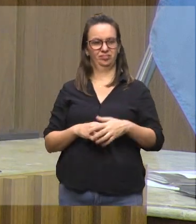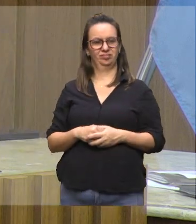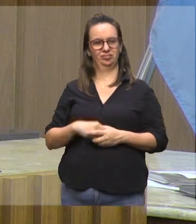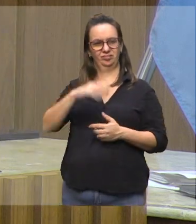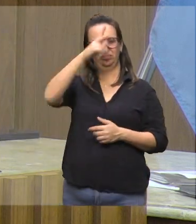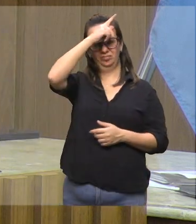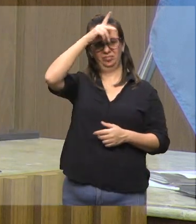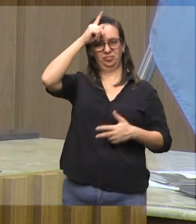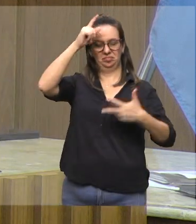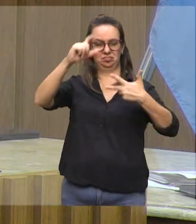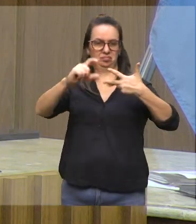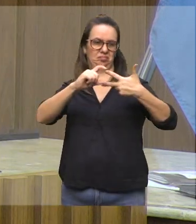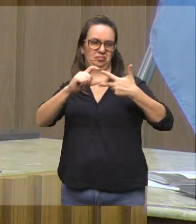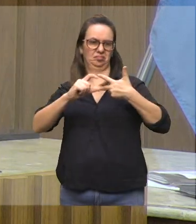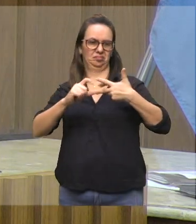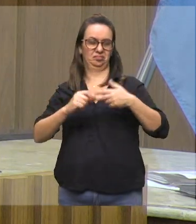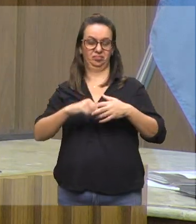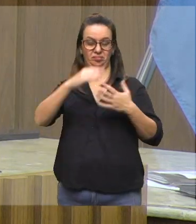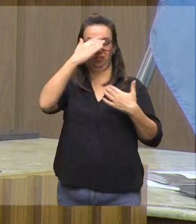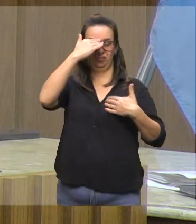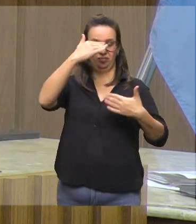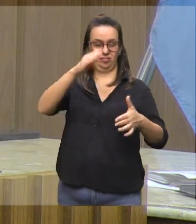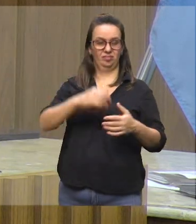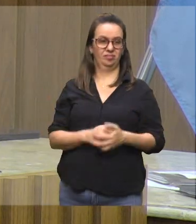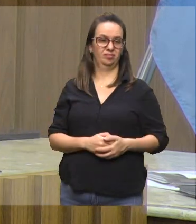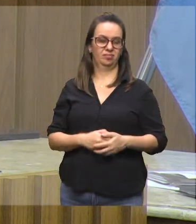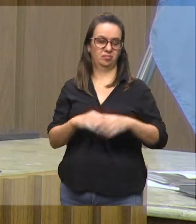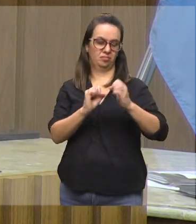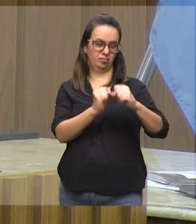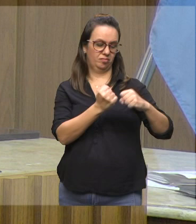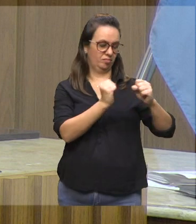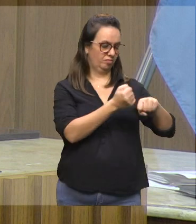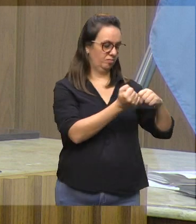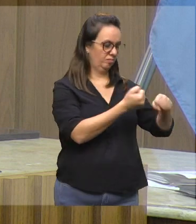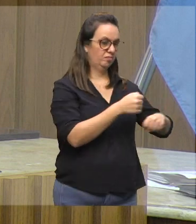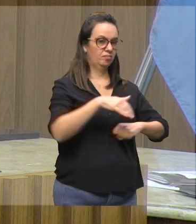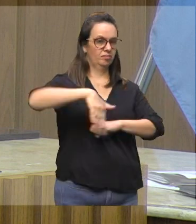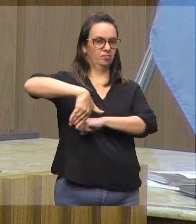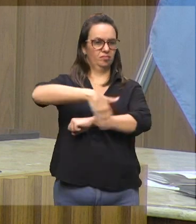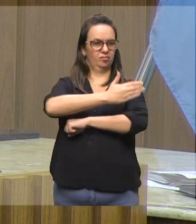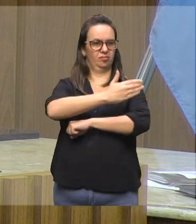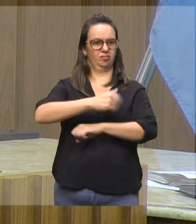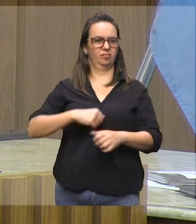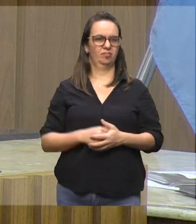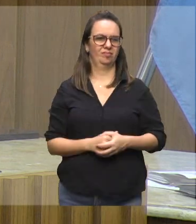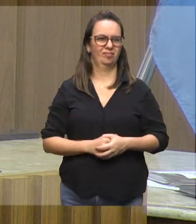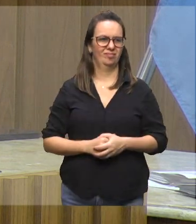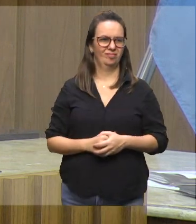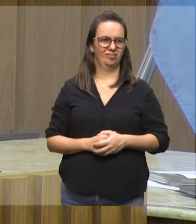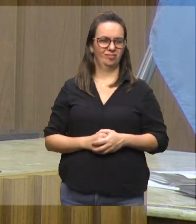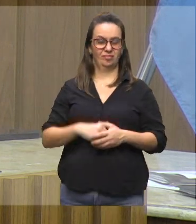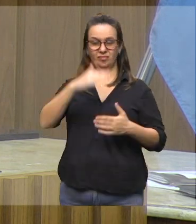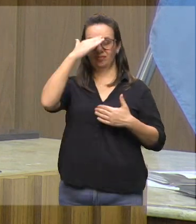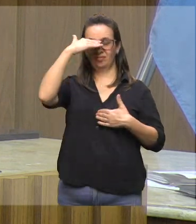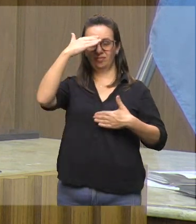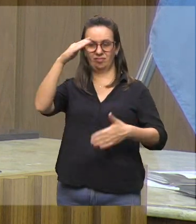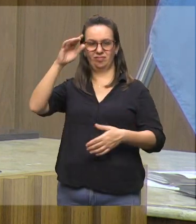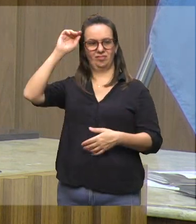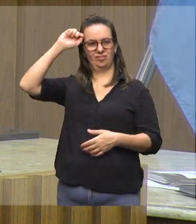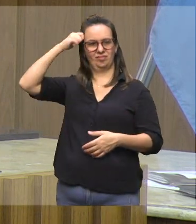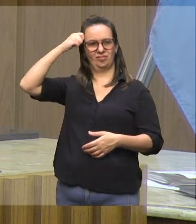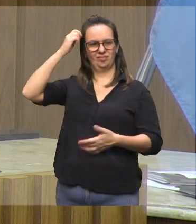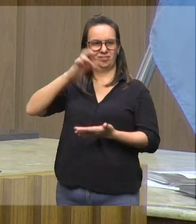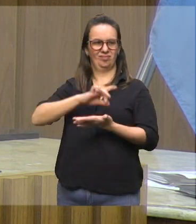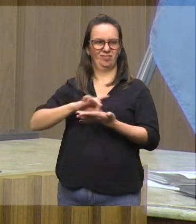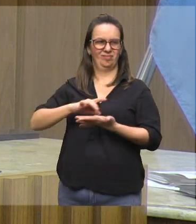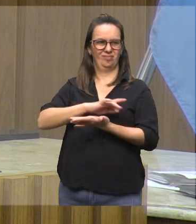varrição da rua, ao servidor que faz a portaria, vigia, o asfalto, que é tanto falado na cidade de Assis, do povo que joga piche, que